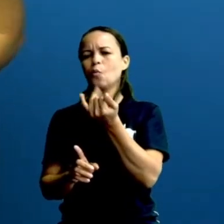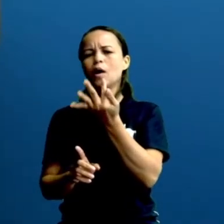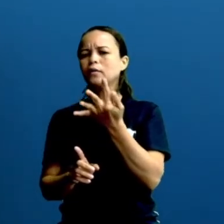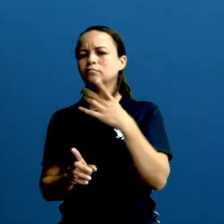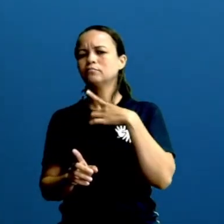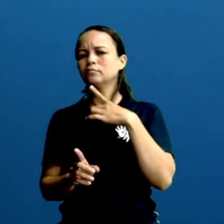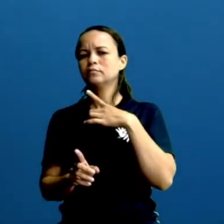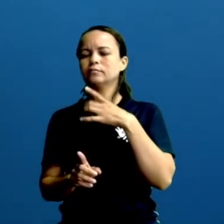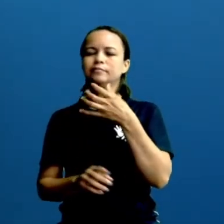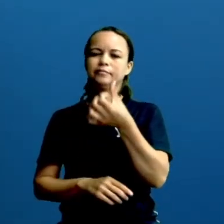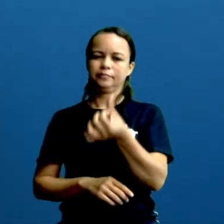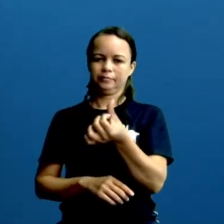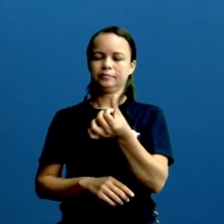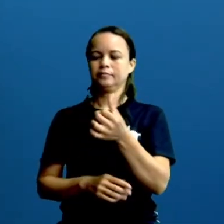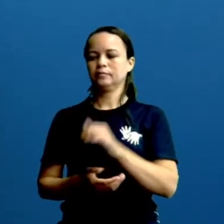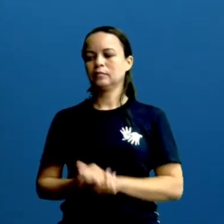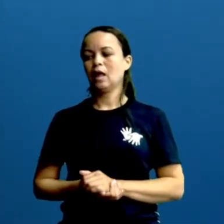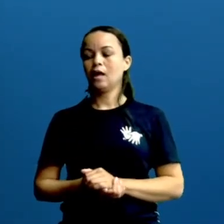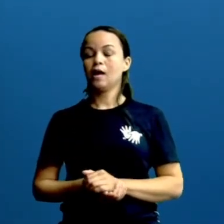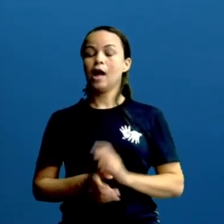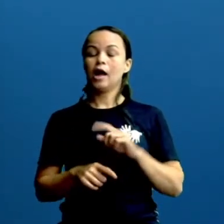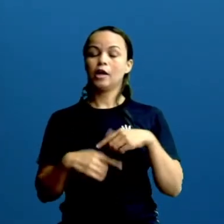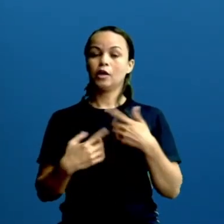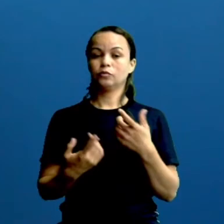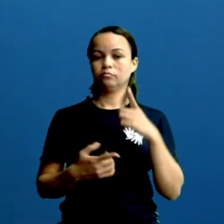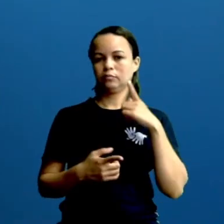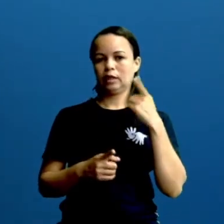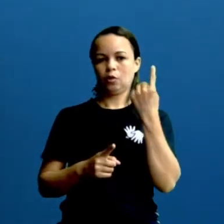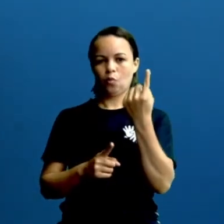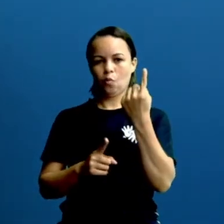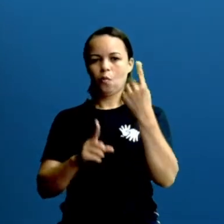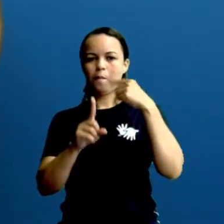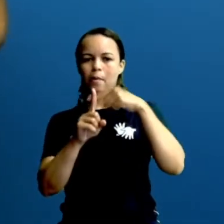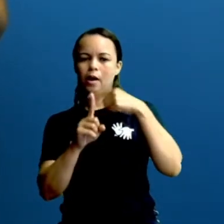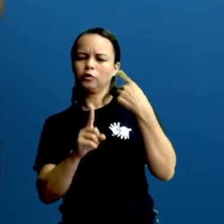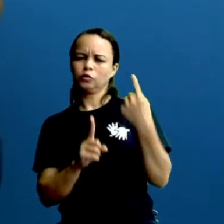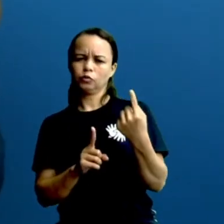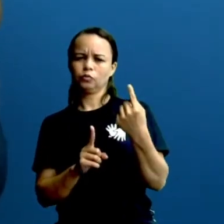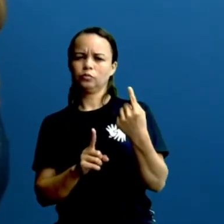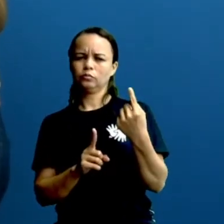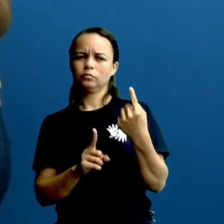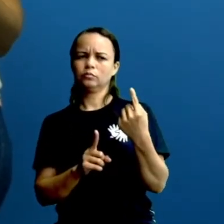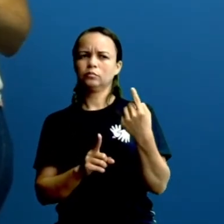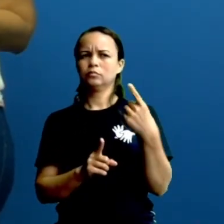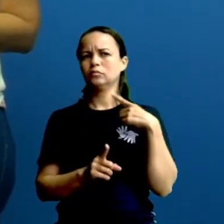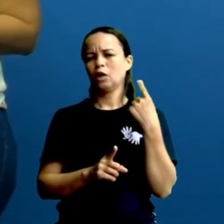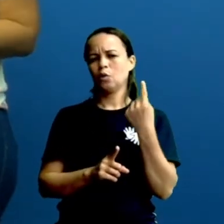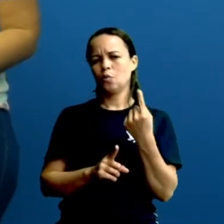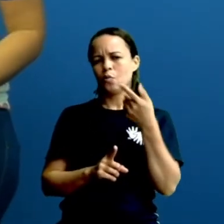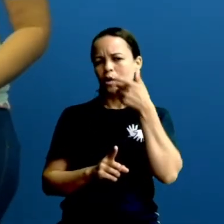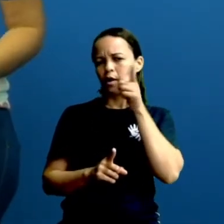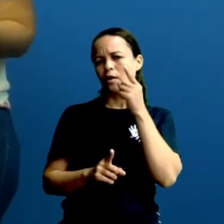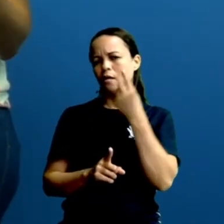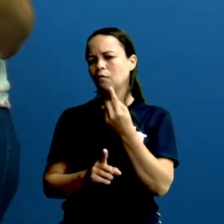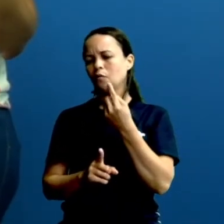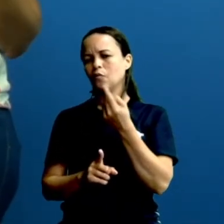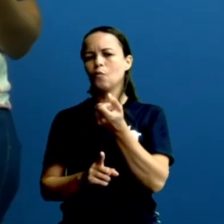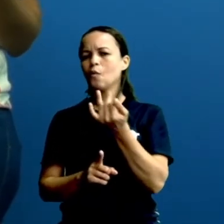6. E aí eu tenho 1 mais 1. Tenho 1 e ganhei 1. Fiquei